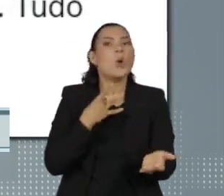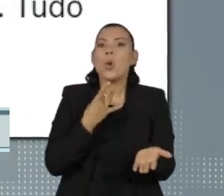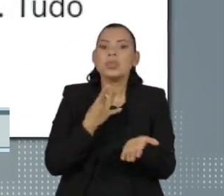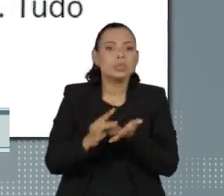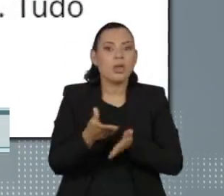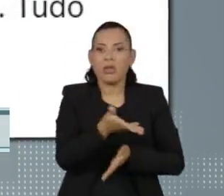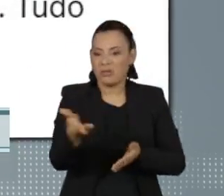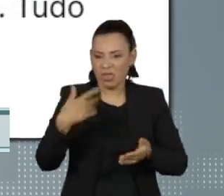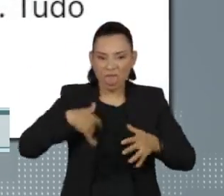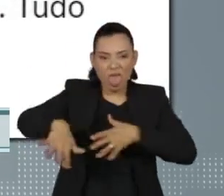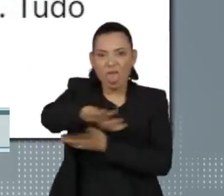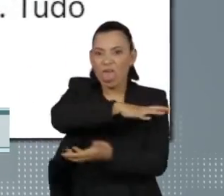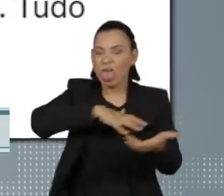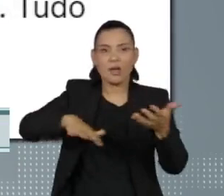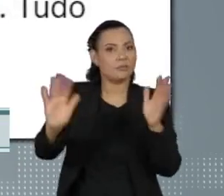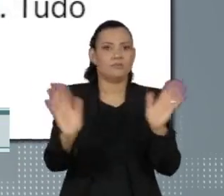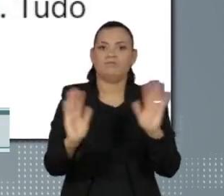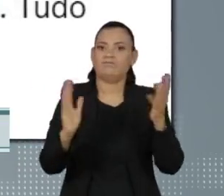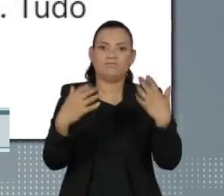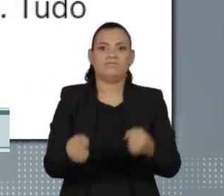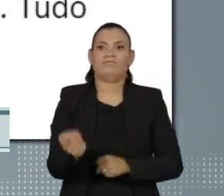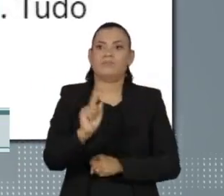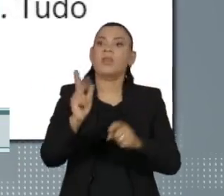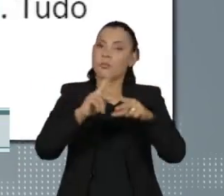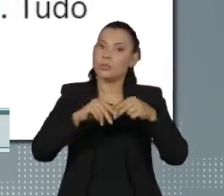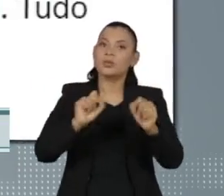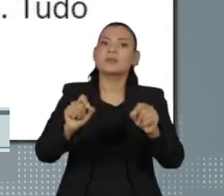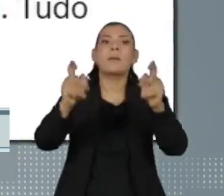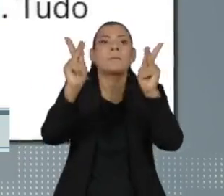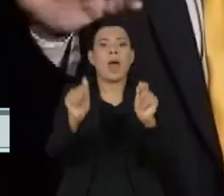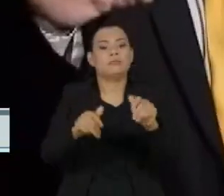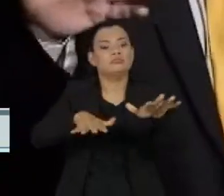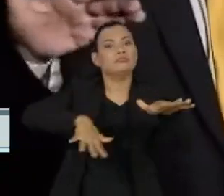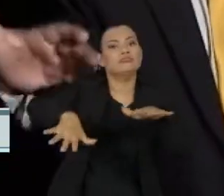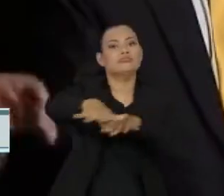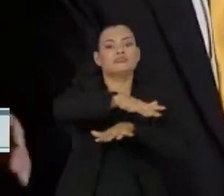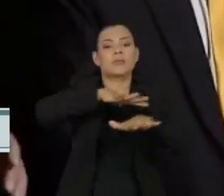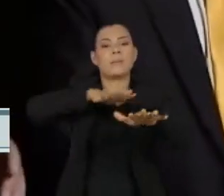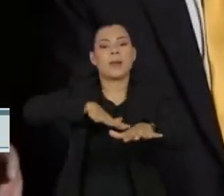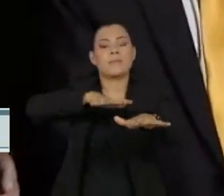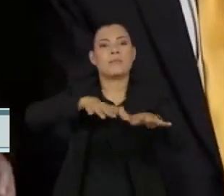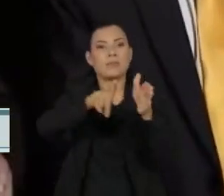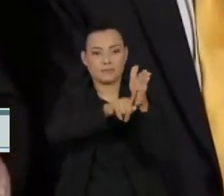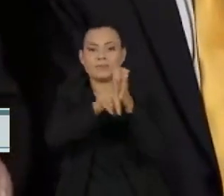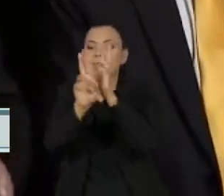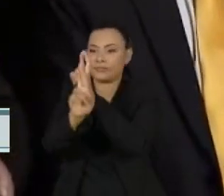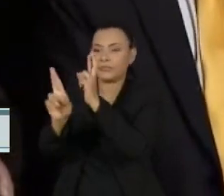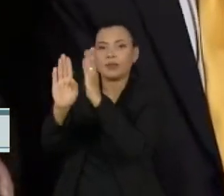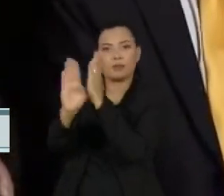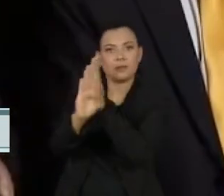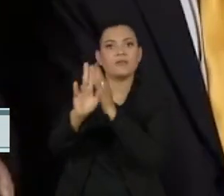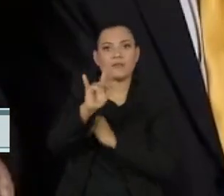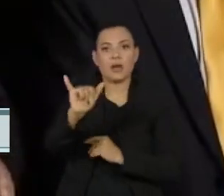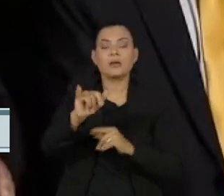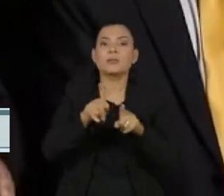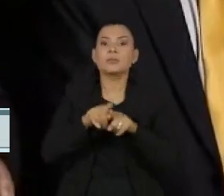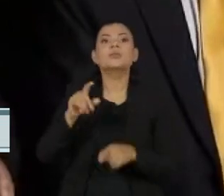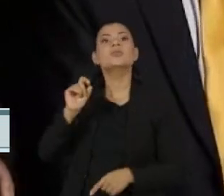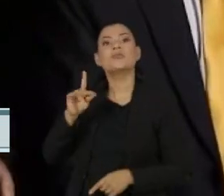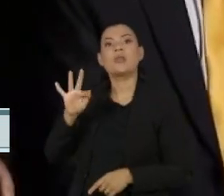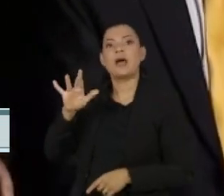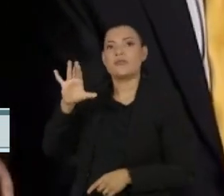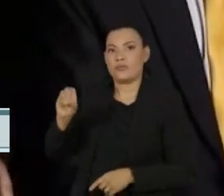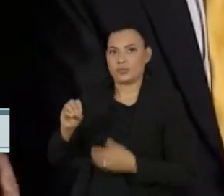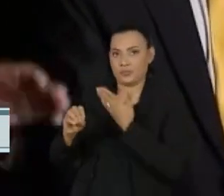e continuará sendo Ele disse que tudo será apurado o futuro Ministro da Justiça Flávio Dino disse